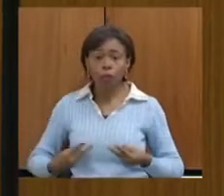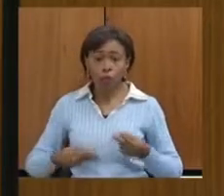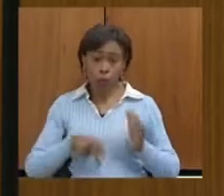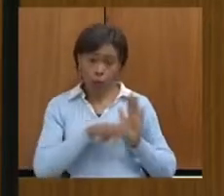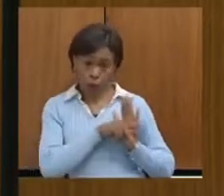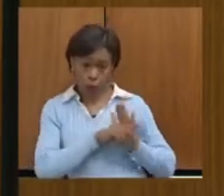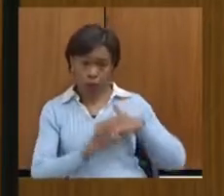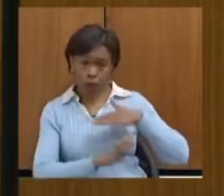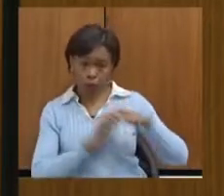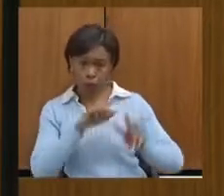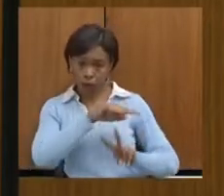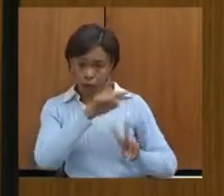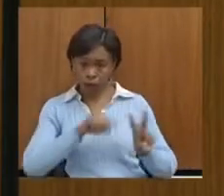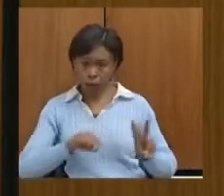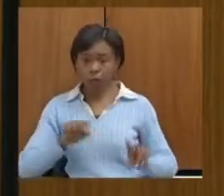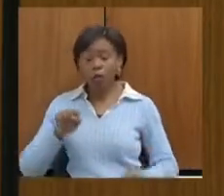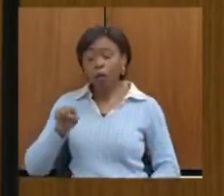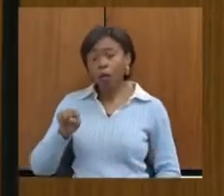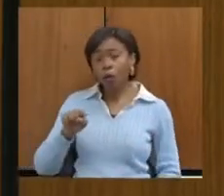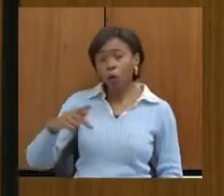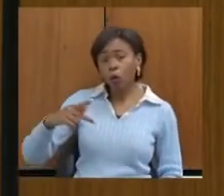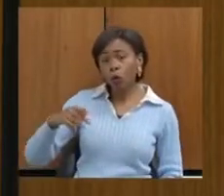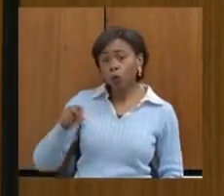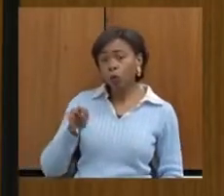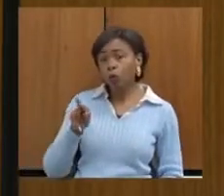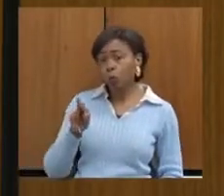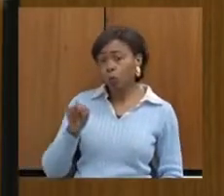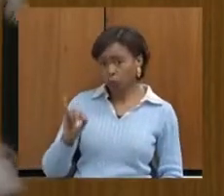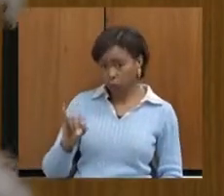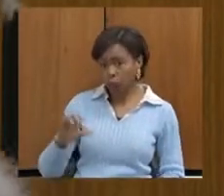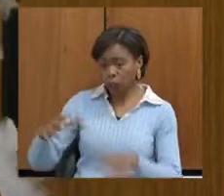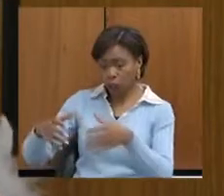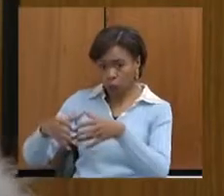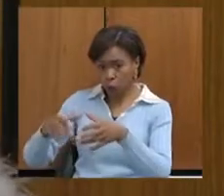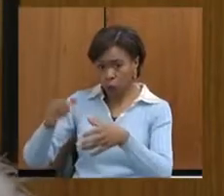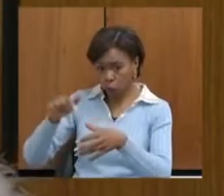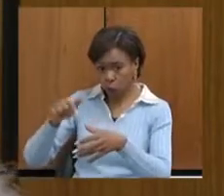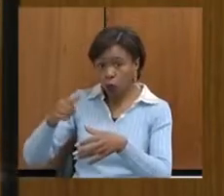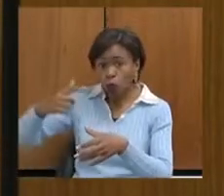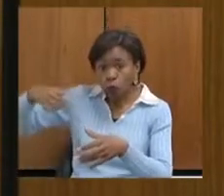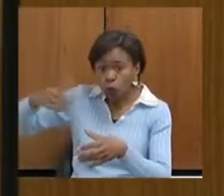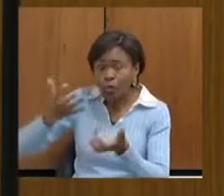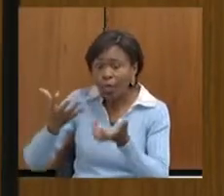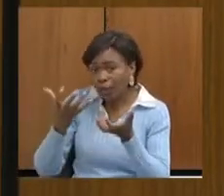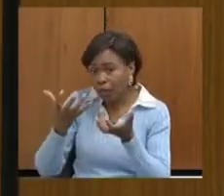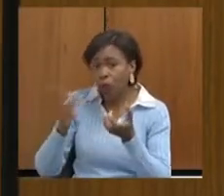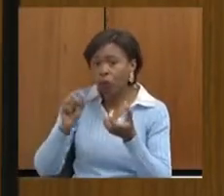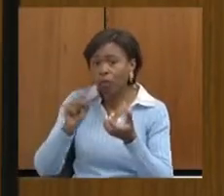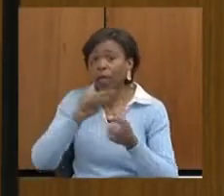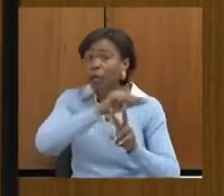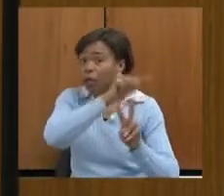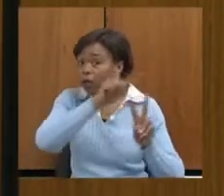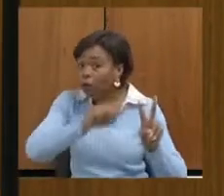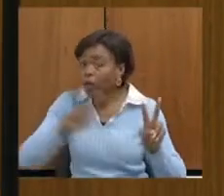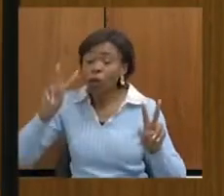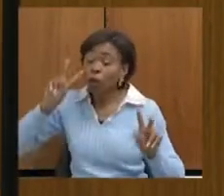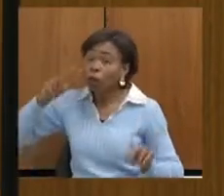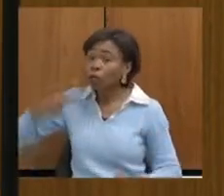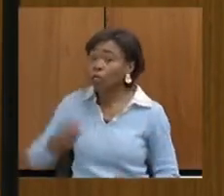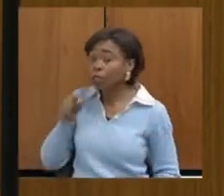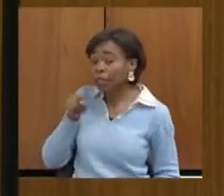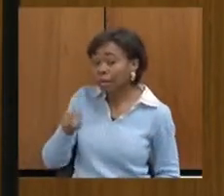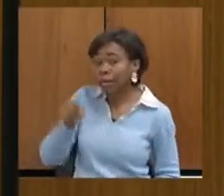vale né que os puris eles eles são nós queremos que a Vales né eles reconheçam que os polícias são